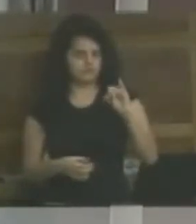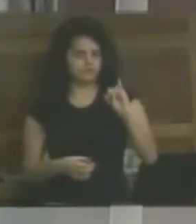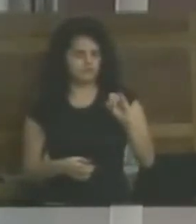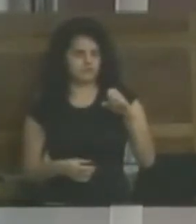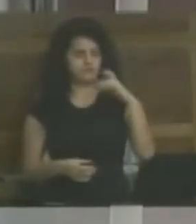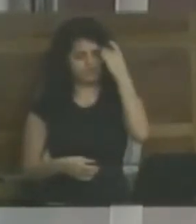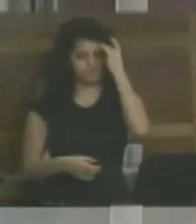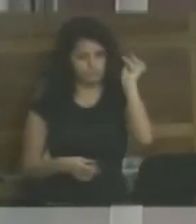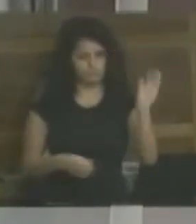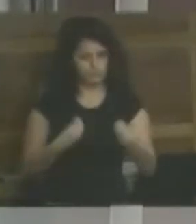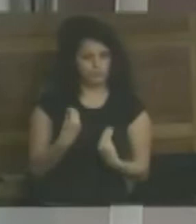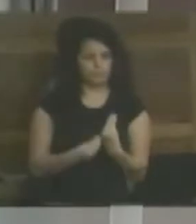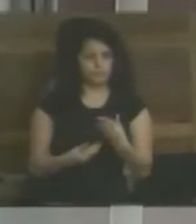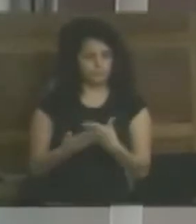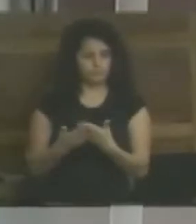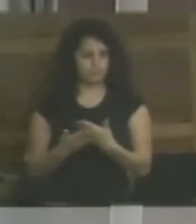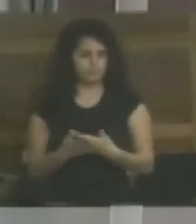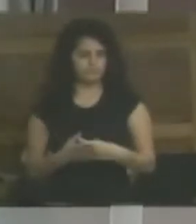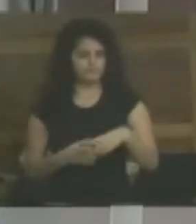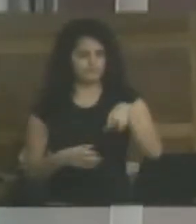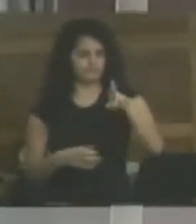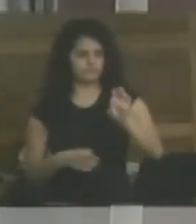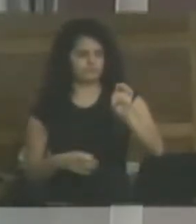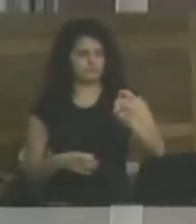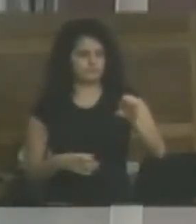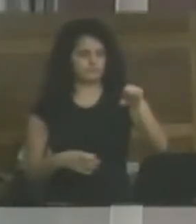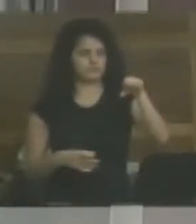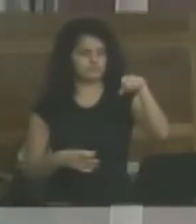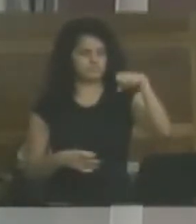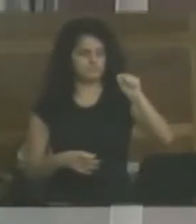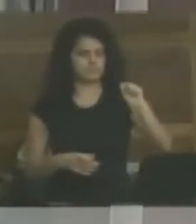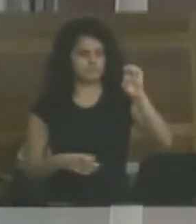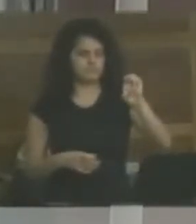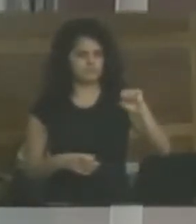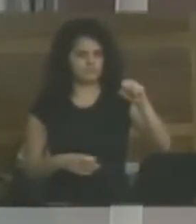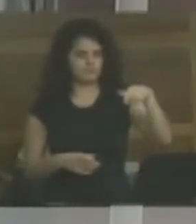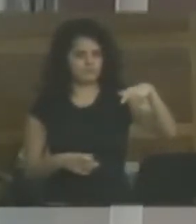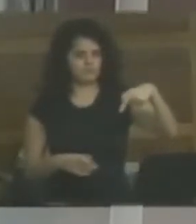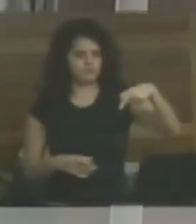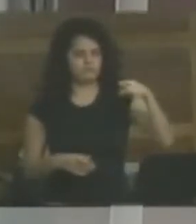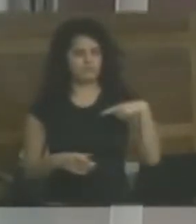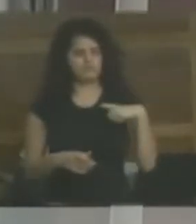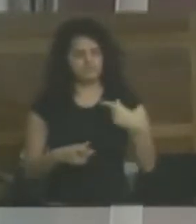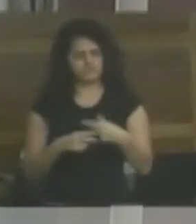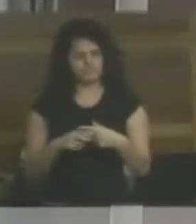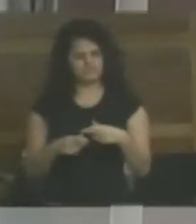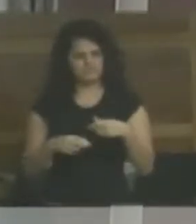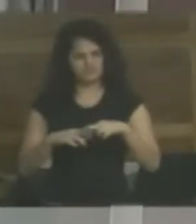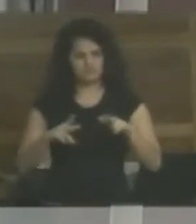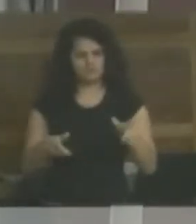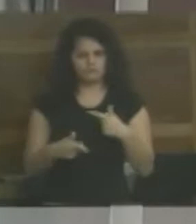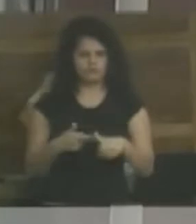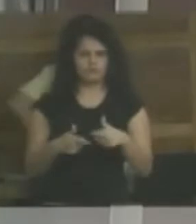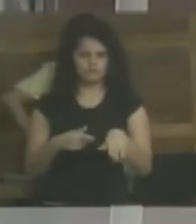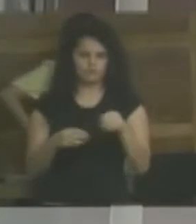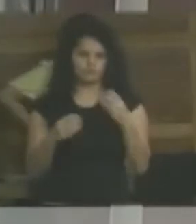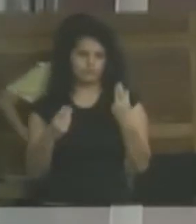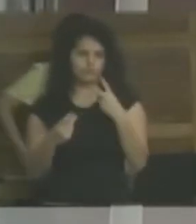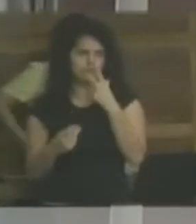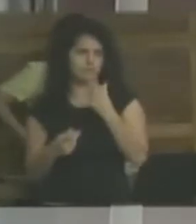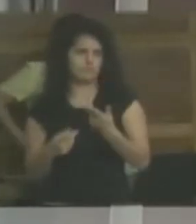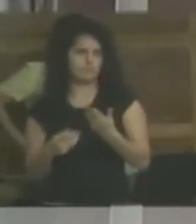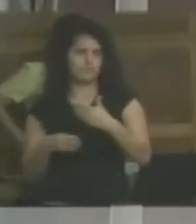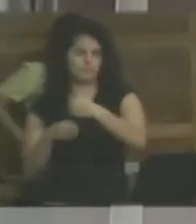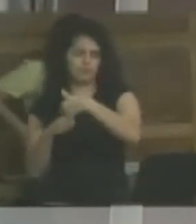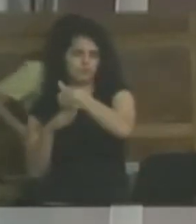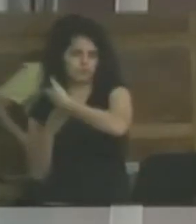EBEB. A Resec, que até está mais ou menos, mas tem vários problemas, com o muro caído, com a construção interrompida na parte de